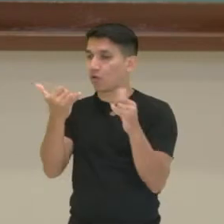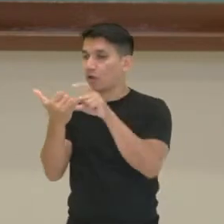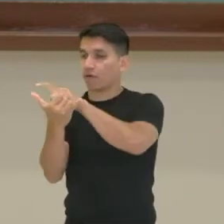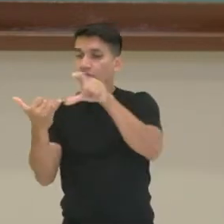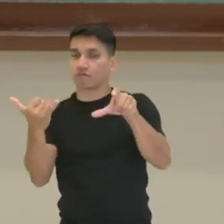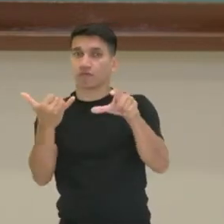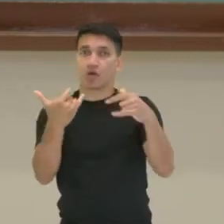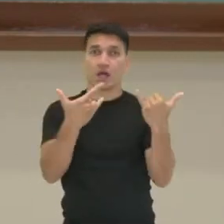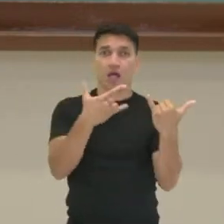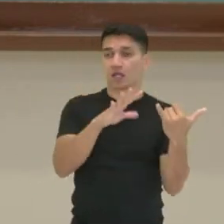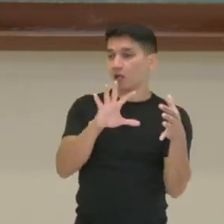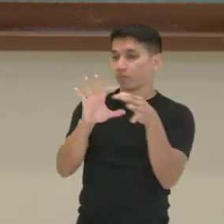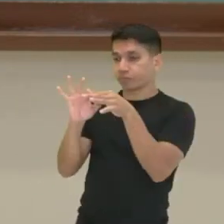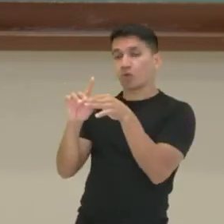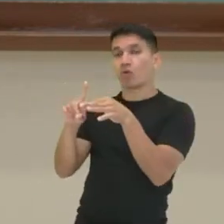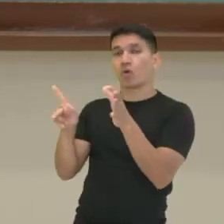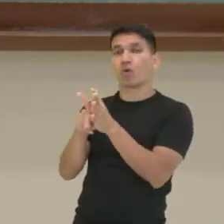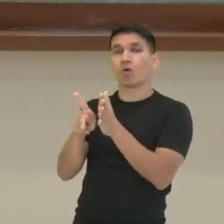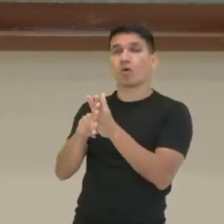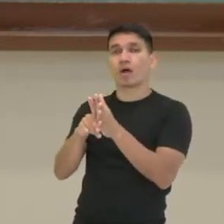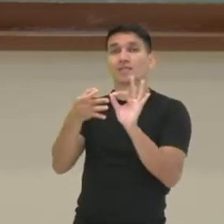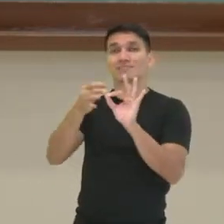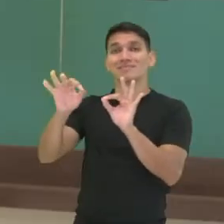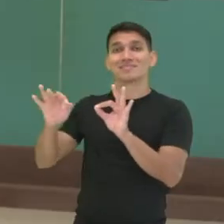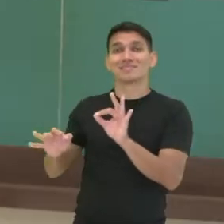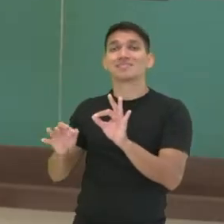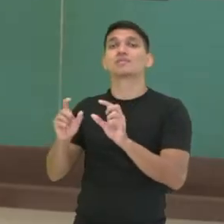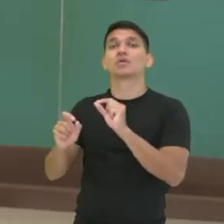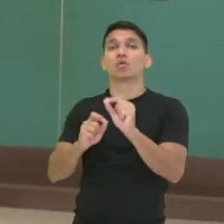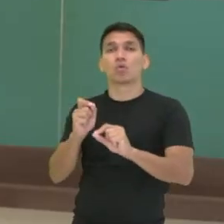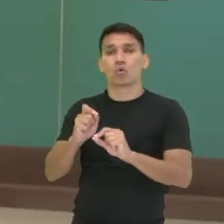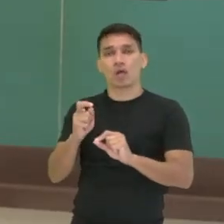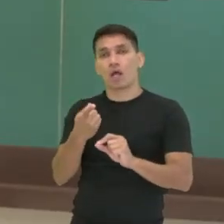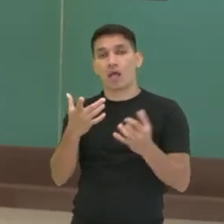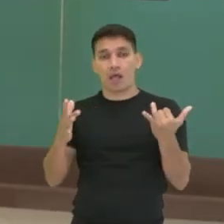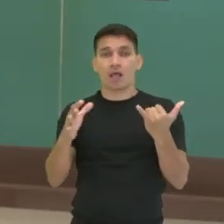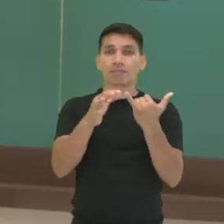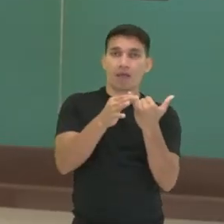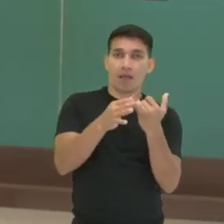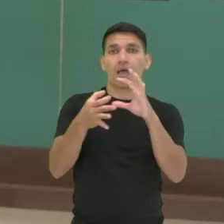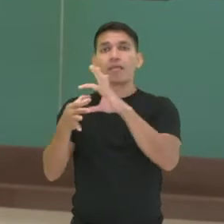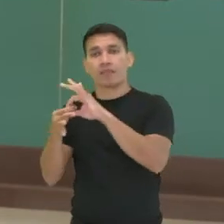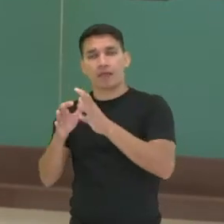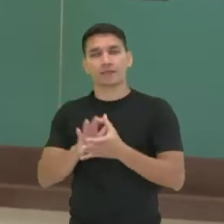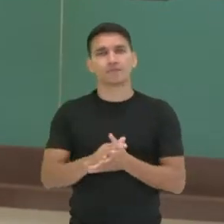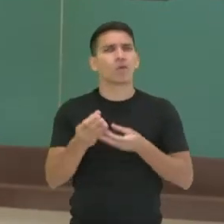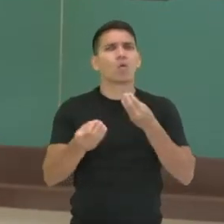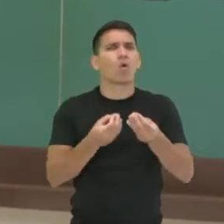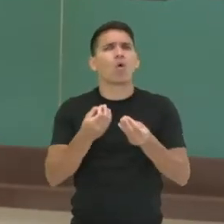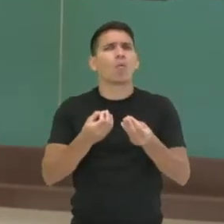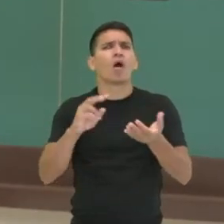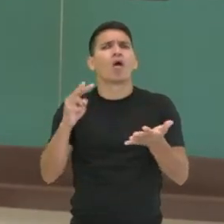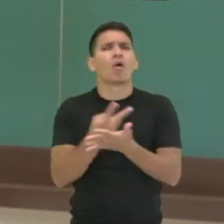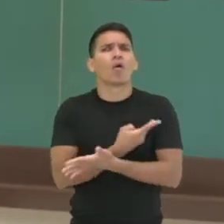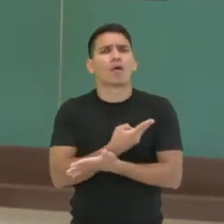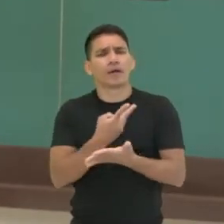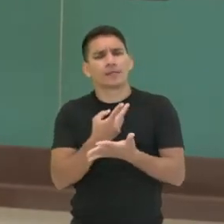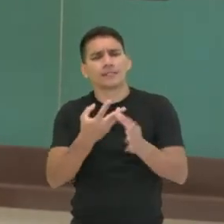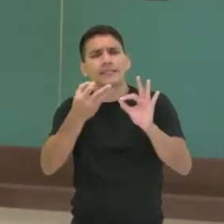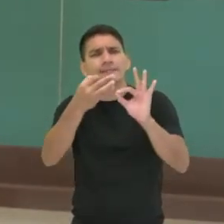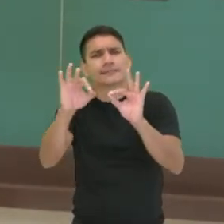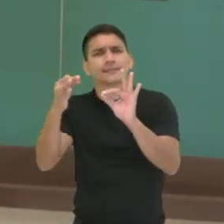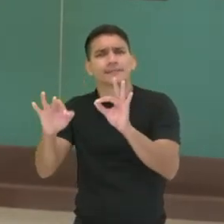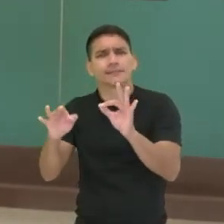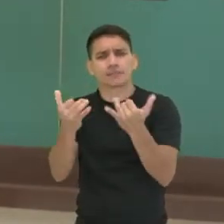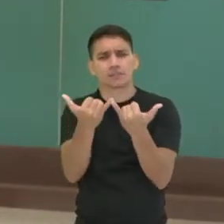outra, sendo consideradas orações dependentes umas das outras. Função sintática de uma oração com a